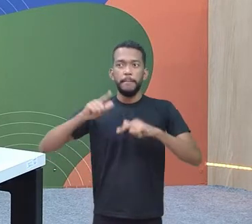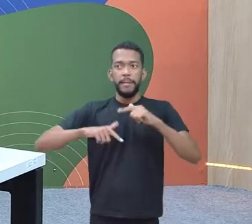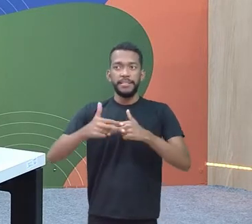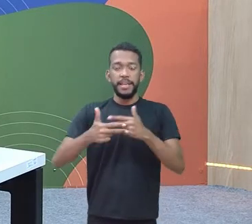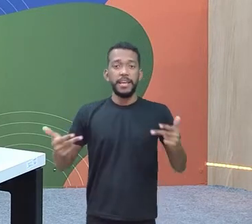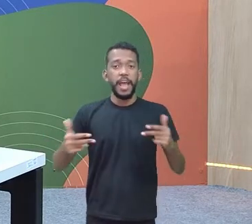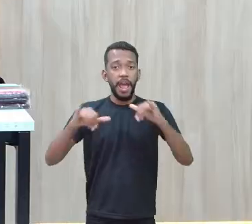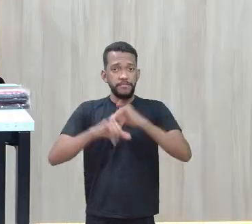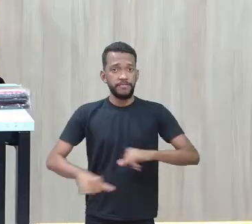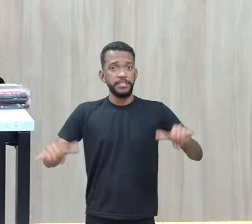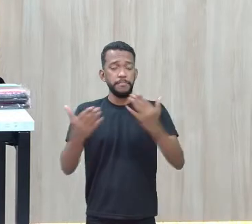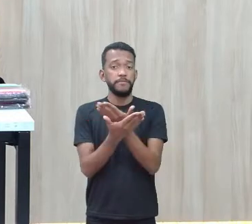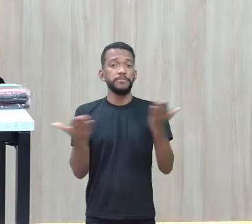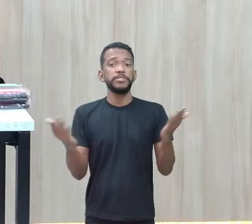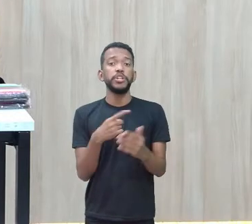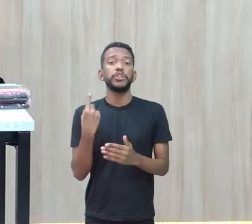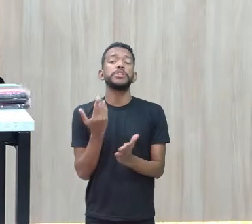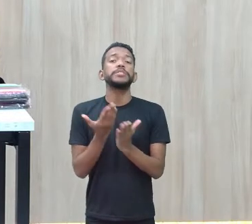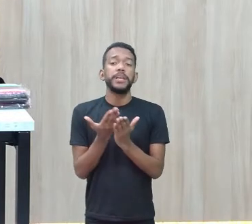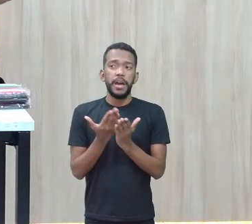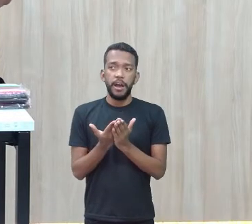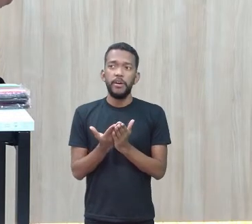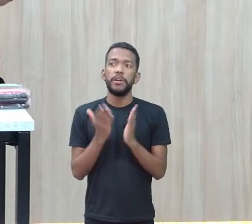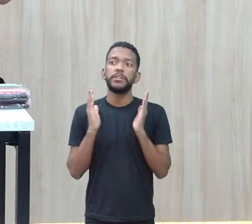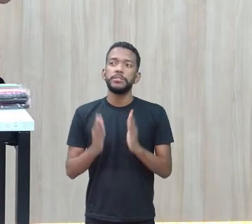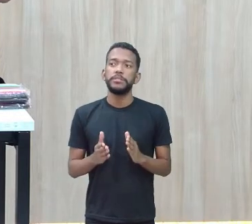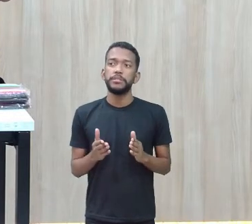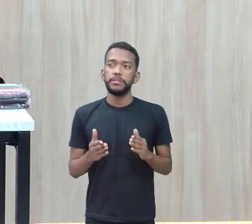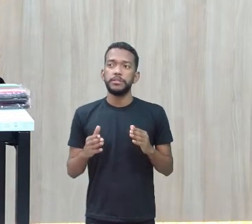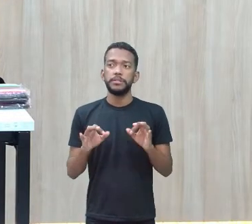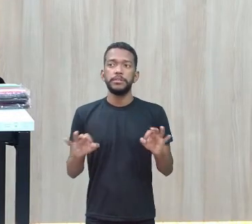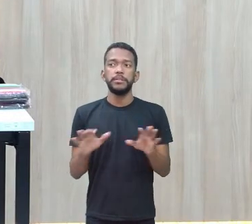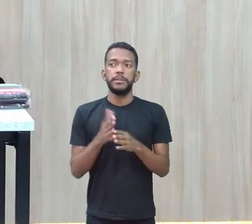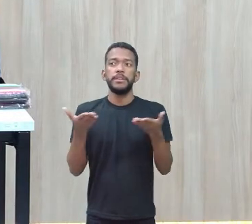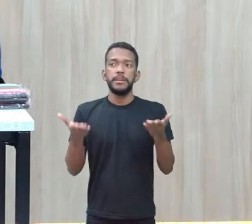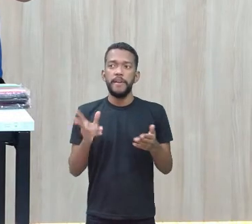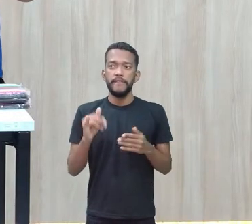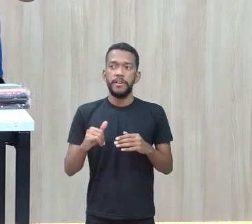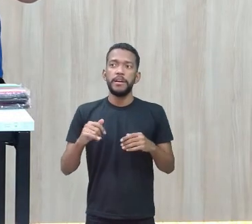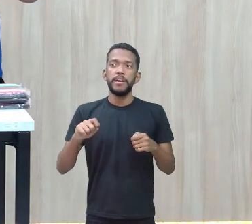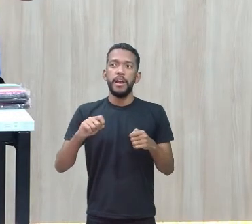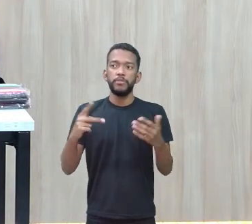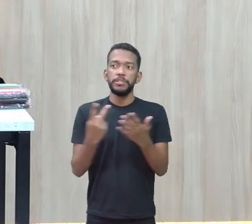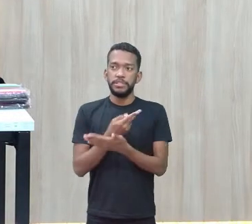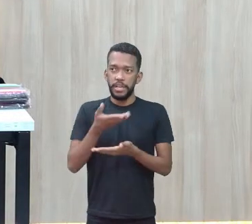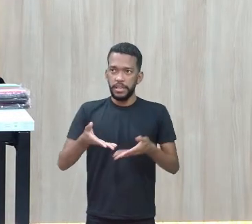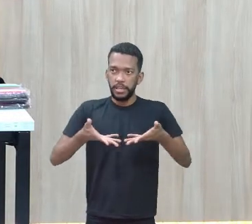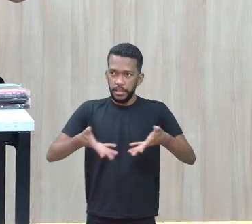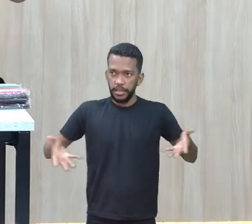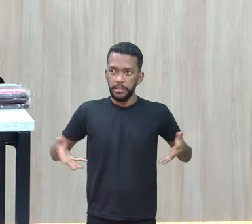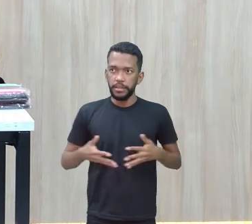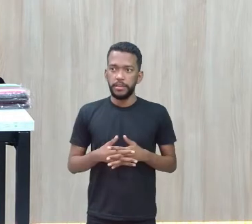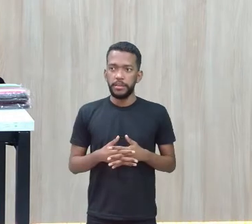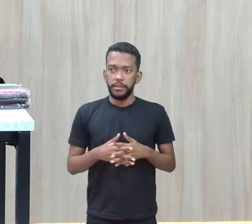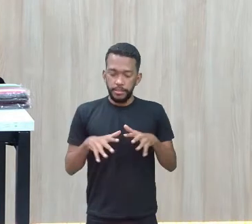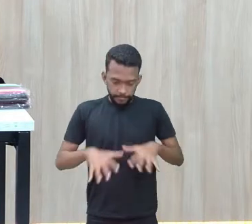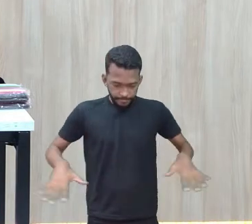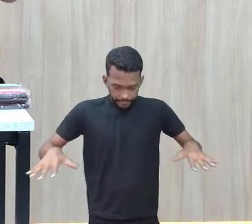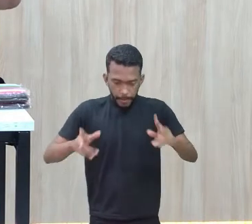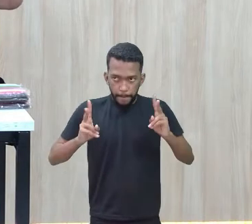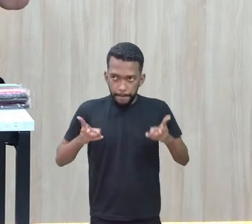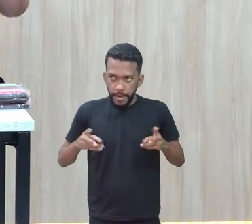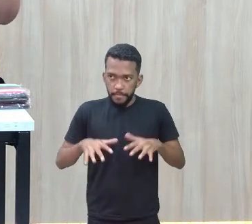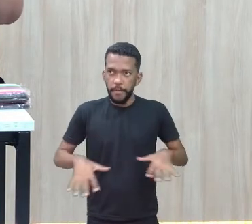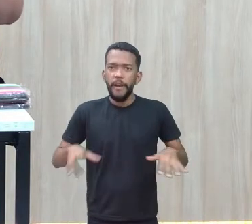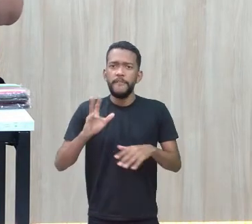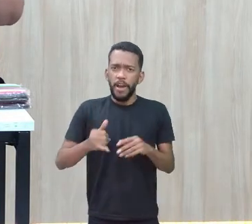para dizer a vocês que a nossa aula passa aqui. Né? Vai vir aqui. Mas essa mesma mesa a